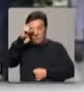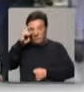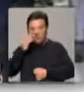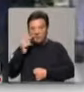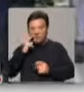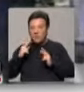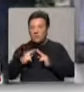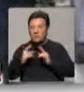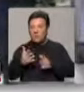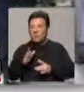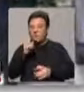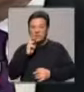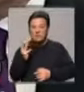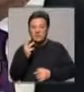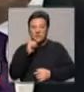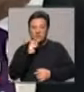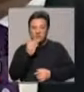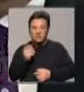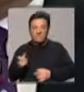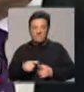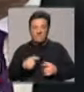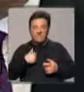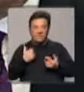encontrar o Rastro das três jovens